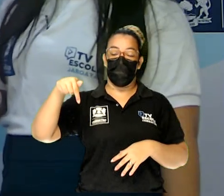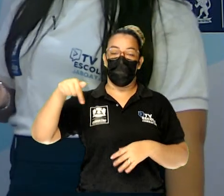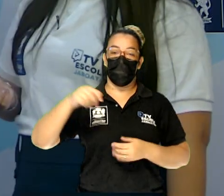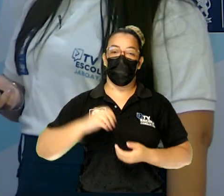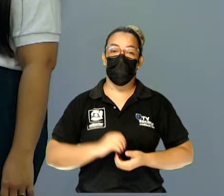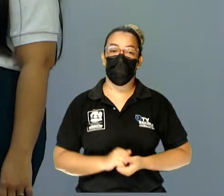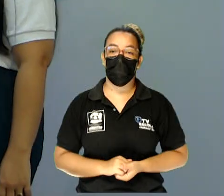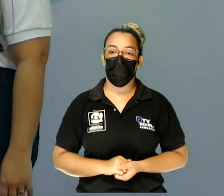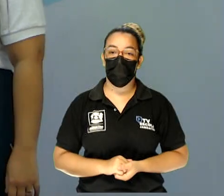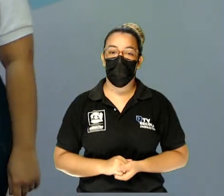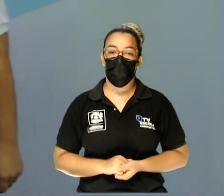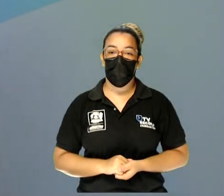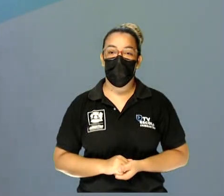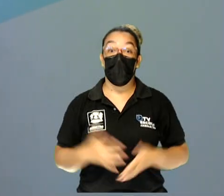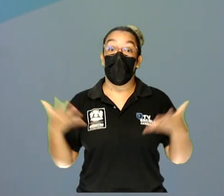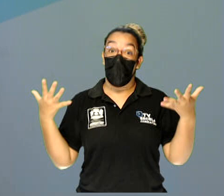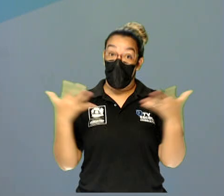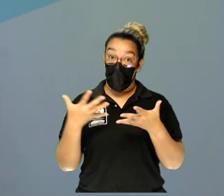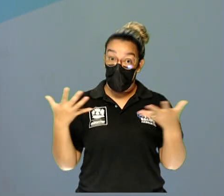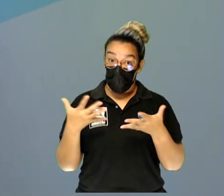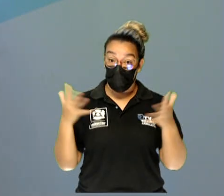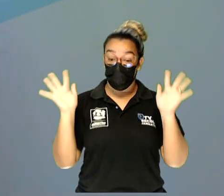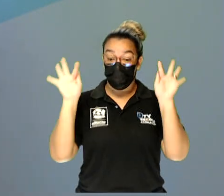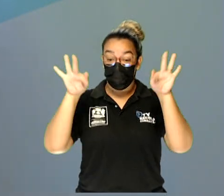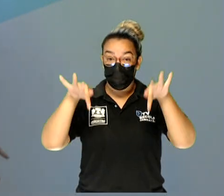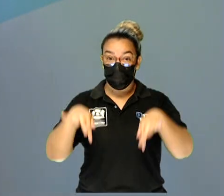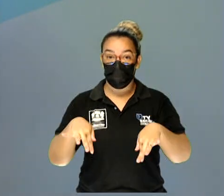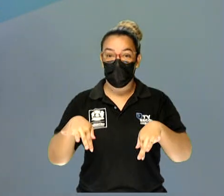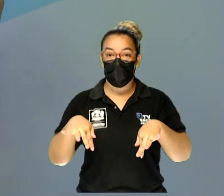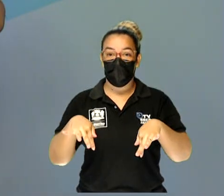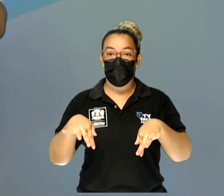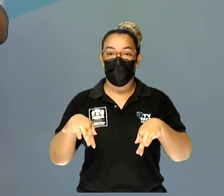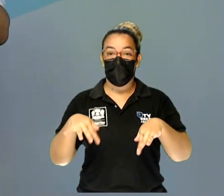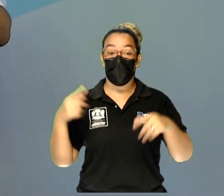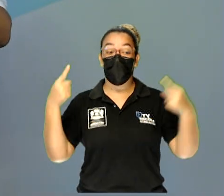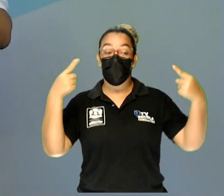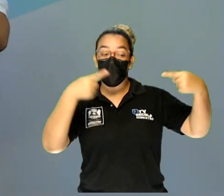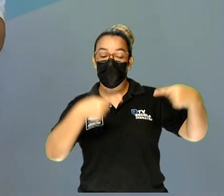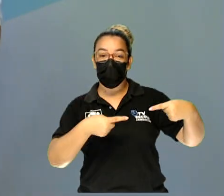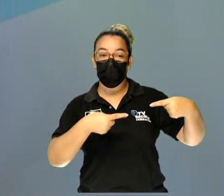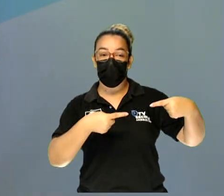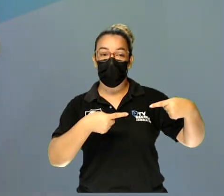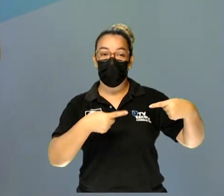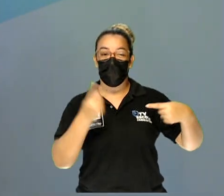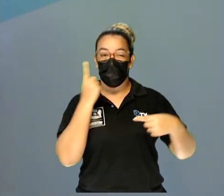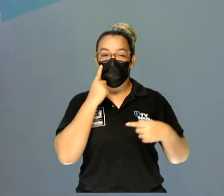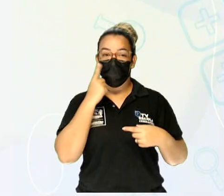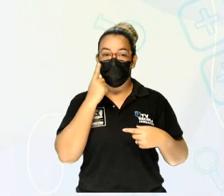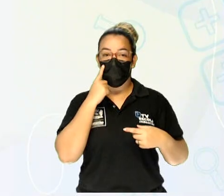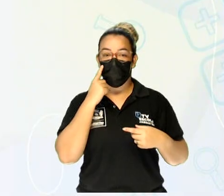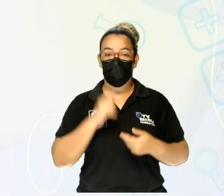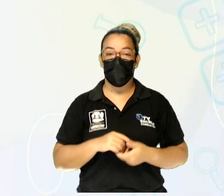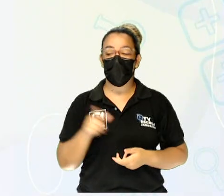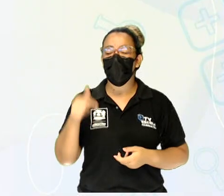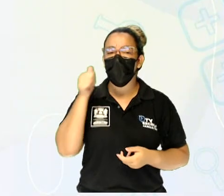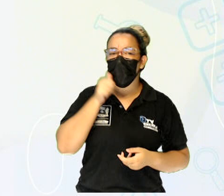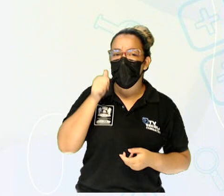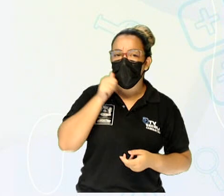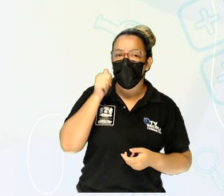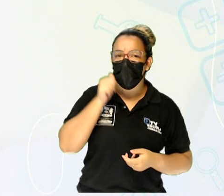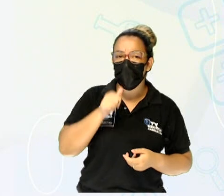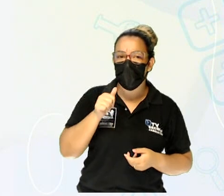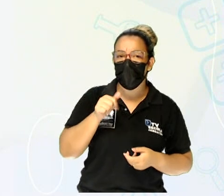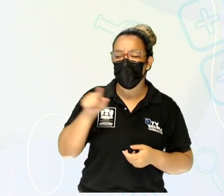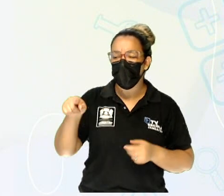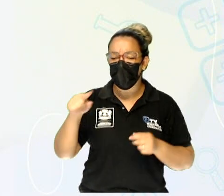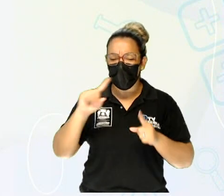1837. E para finalizar a aula de hoje, vou deixar um desafio. Olha só, Lívia